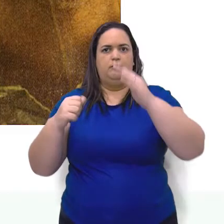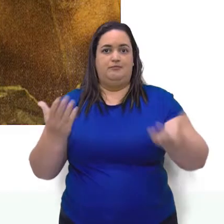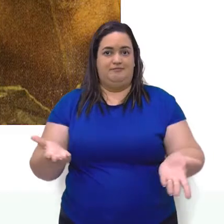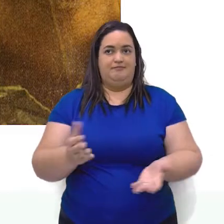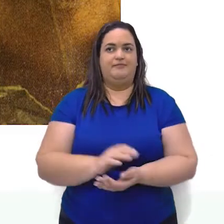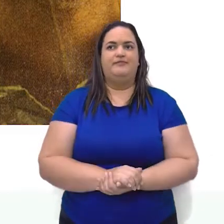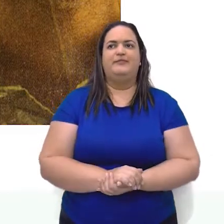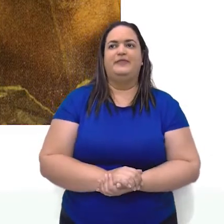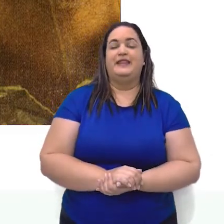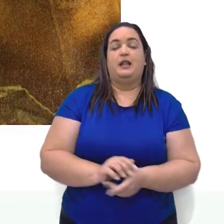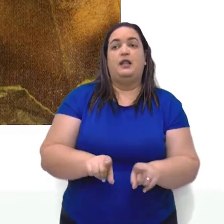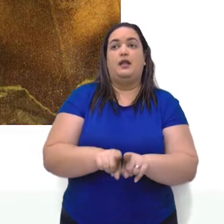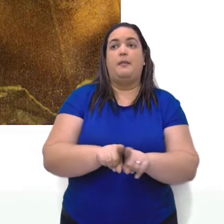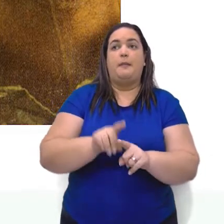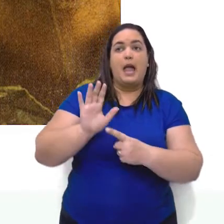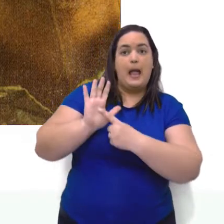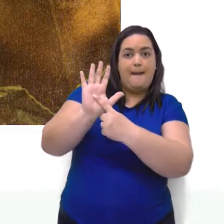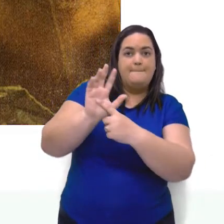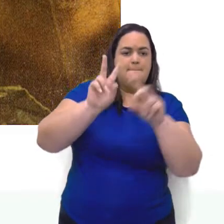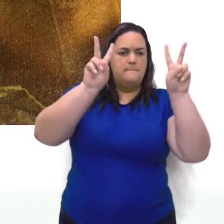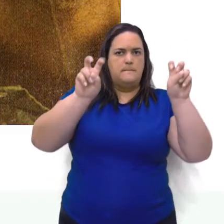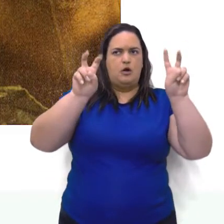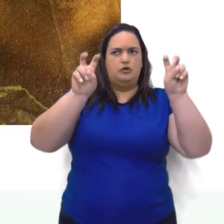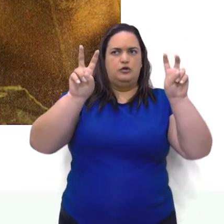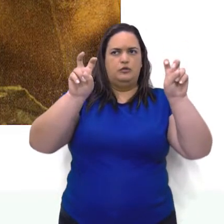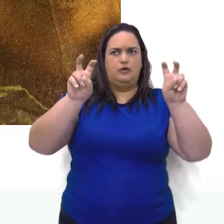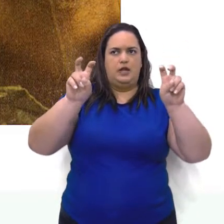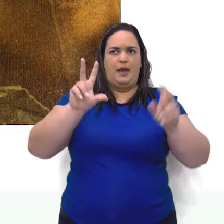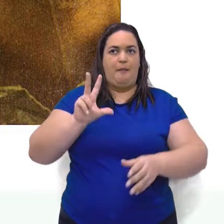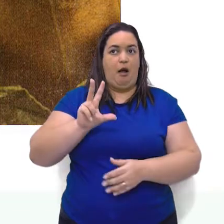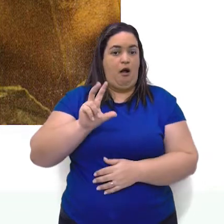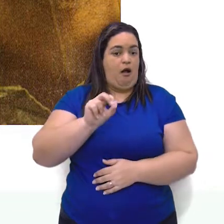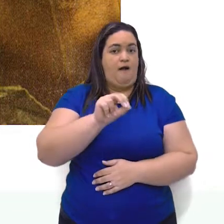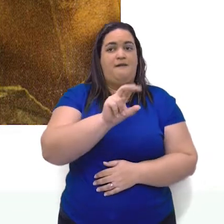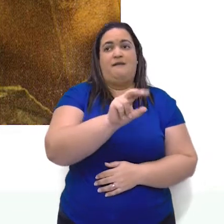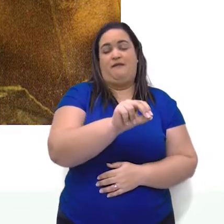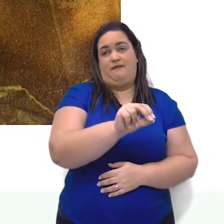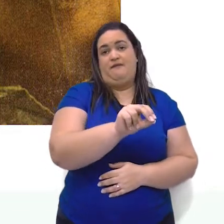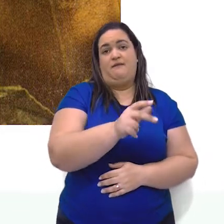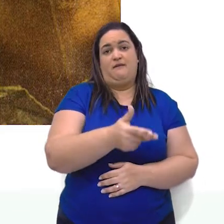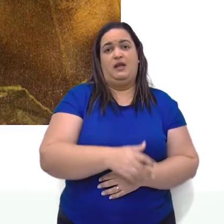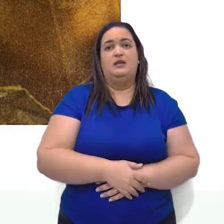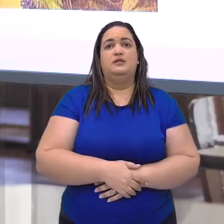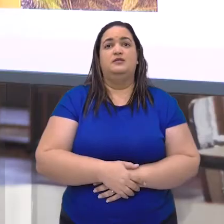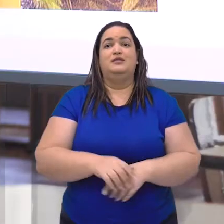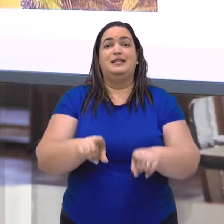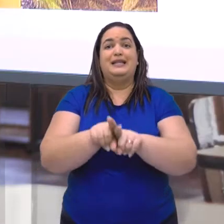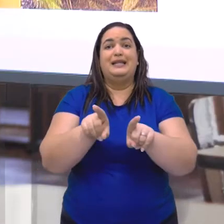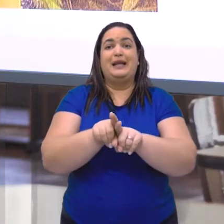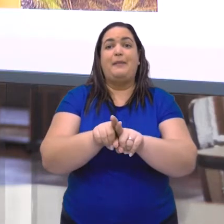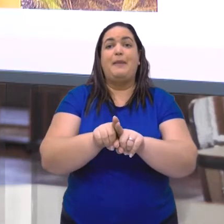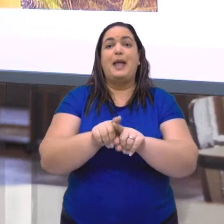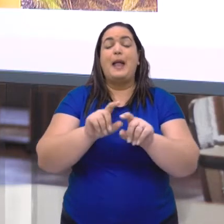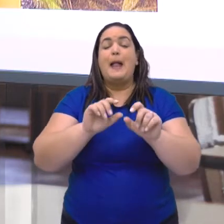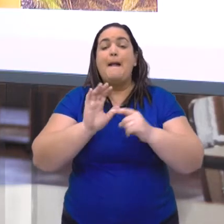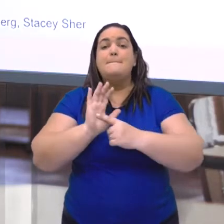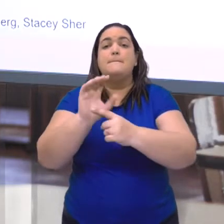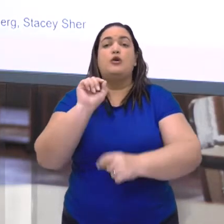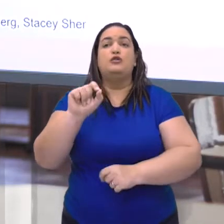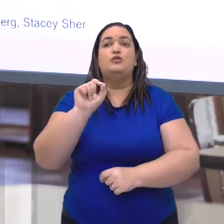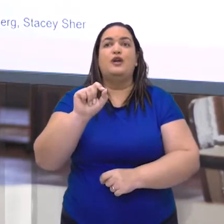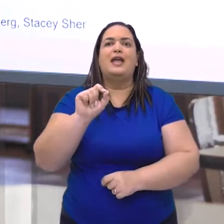que é vírus, né, o tema geral, é o assunto, e o conteúdo do filme, que é violência.